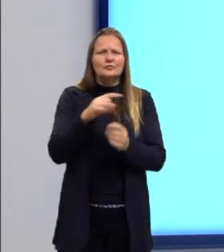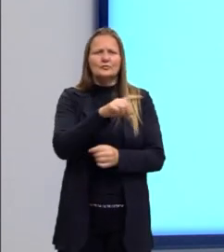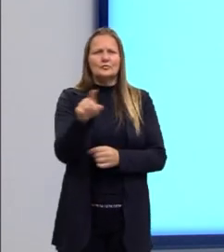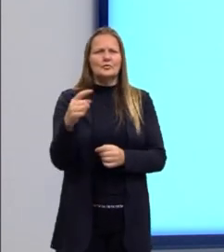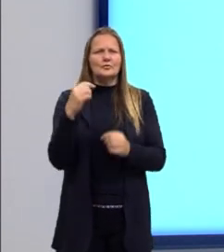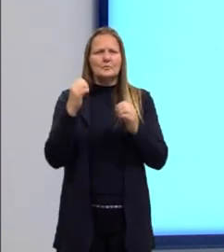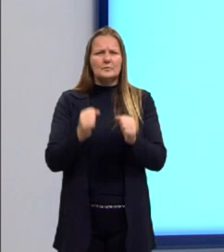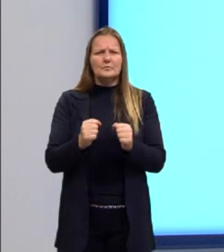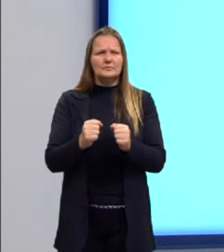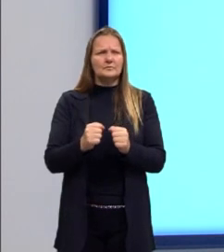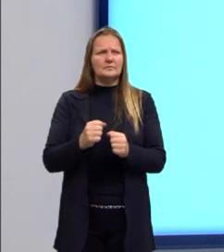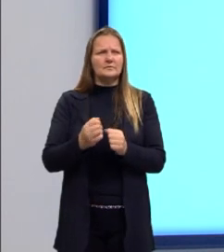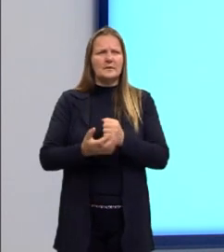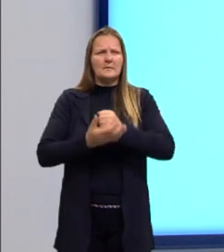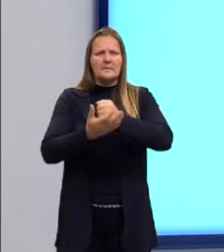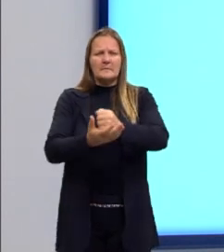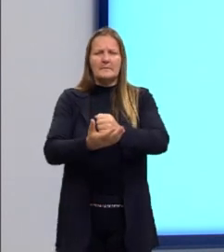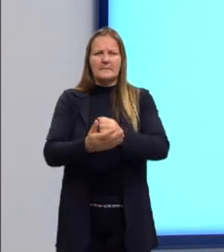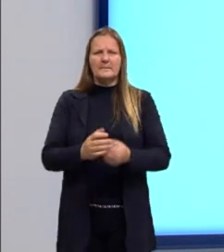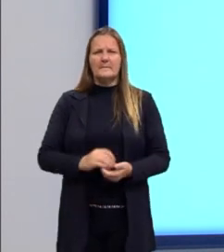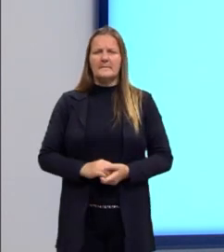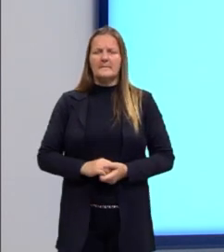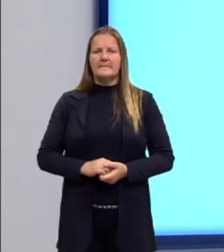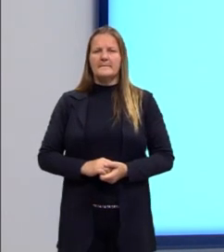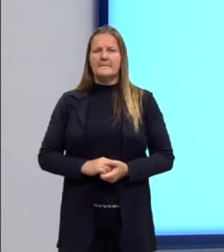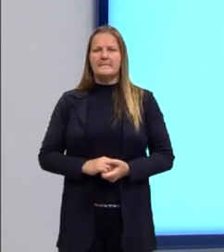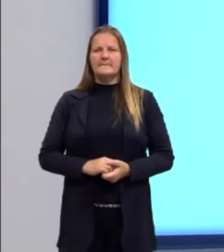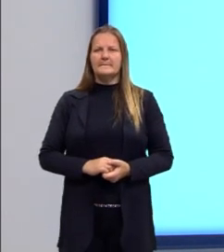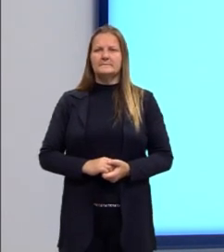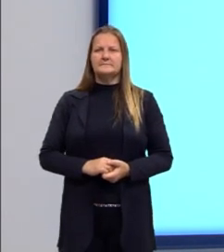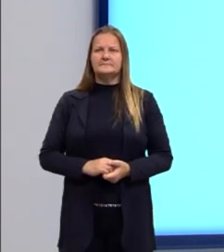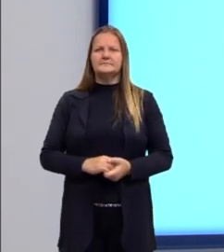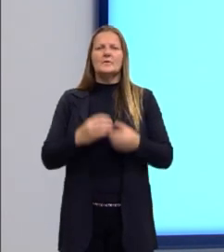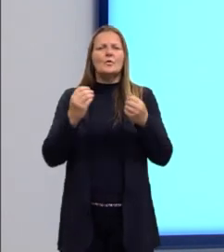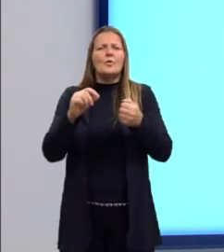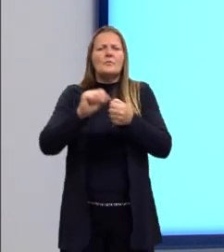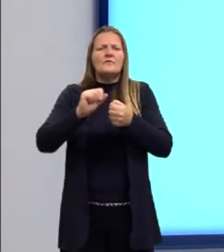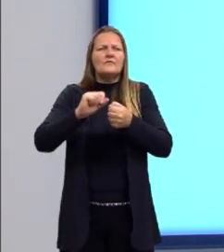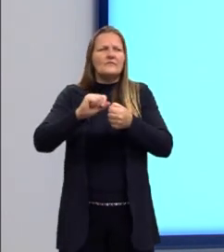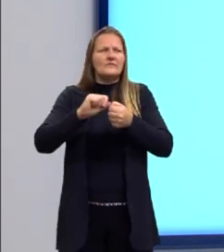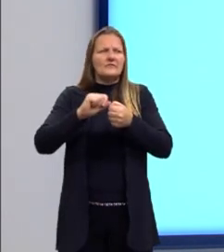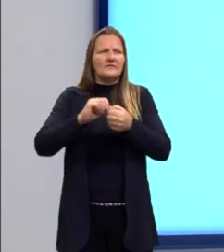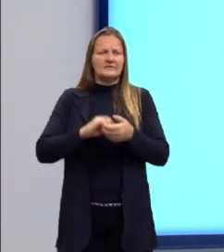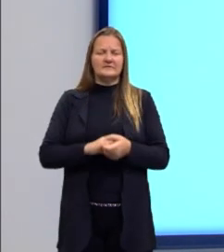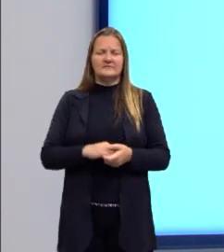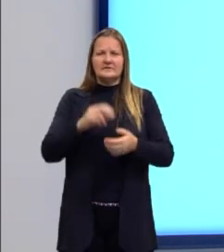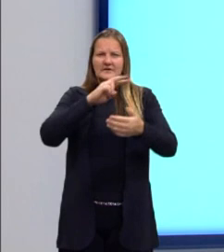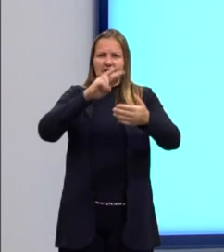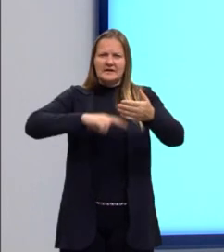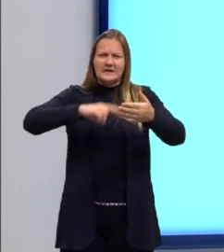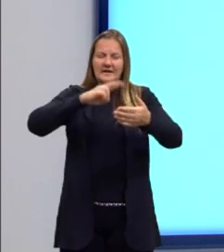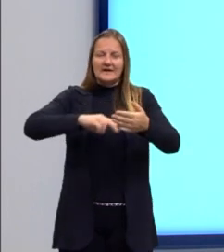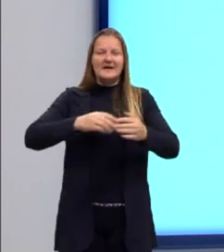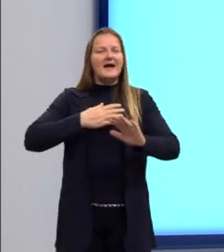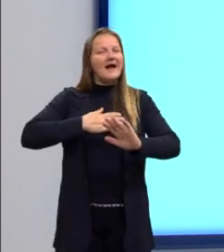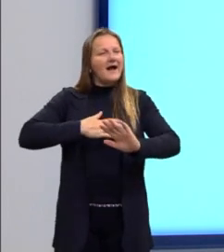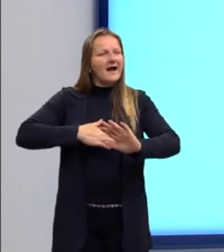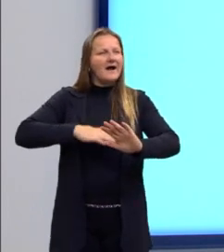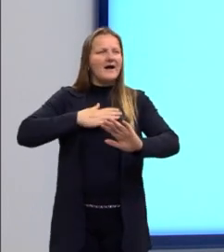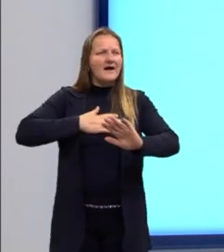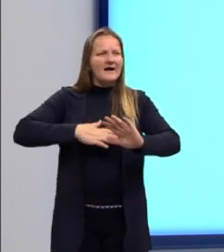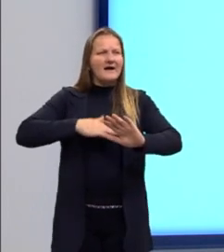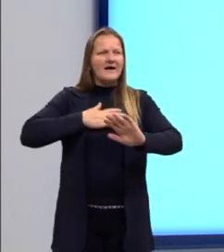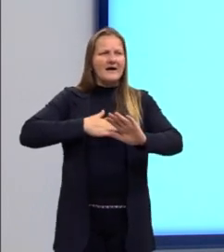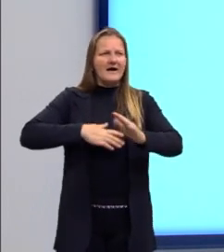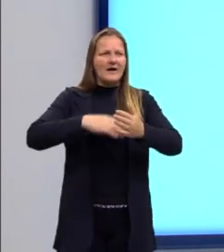de benéfico desses textos de apoio e como eu vou fazer isso Leia Sem pressa para